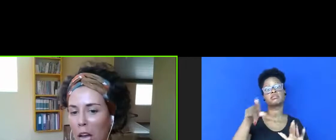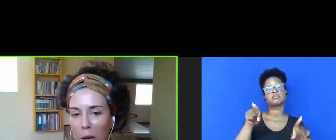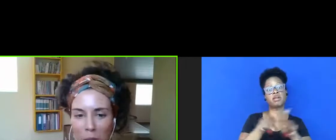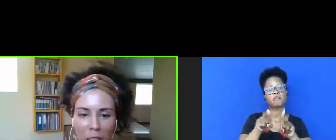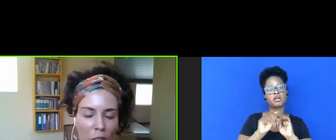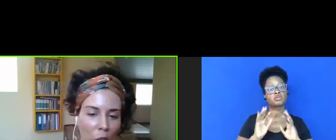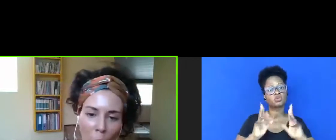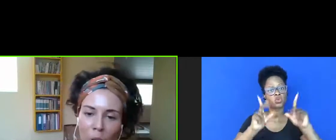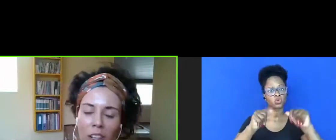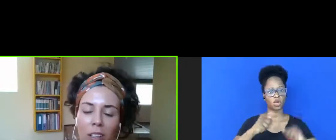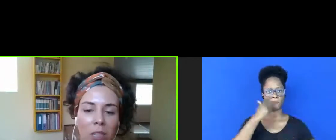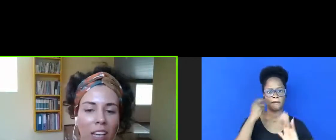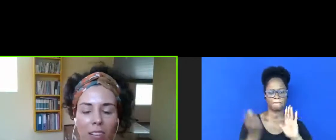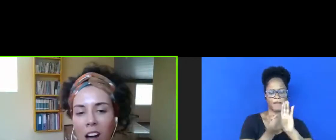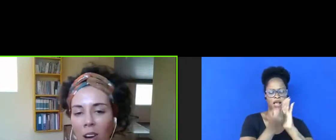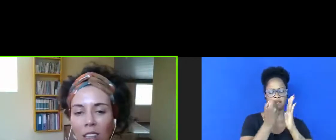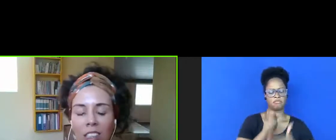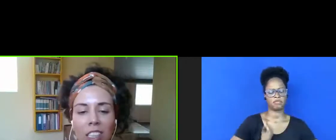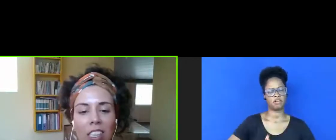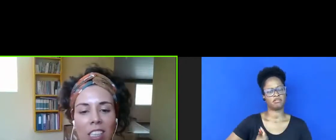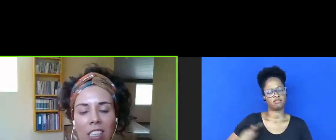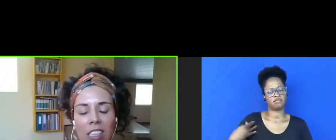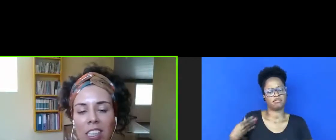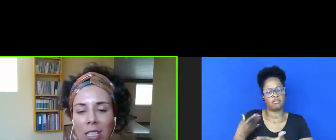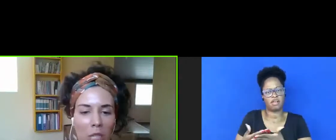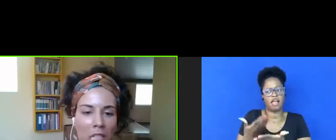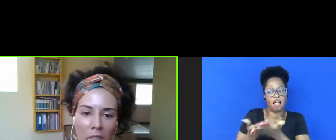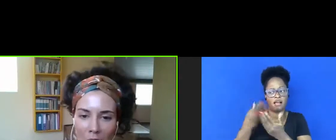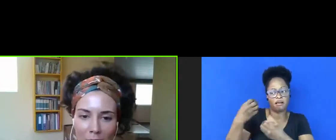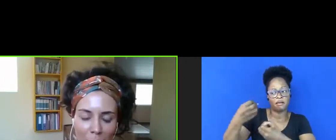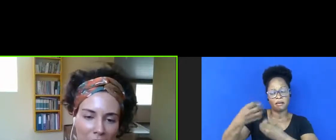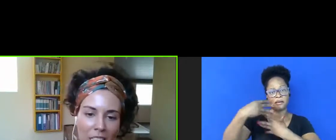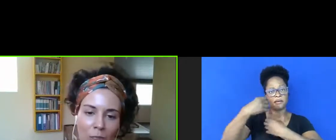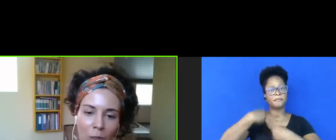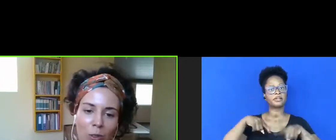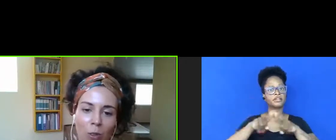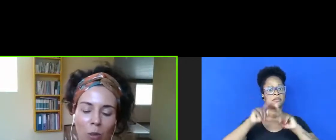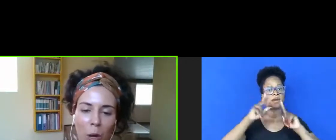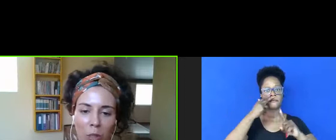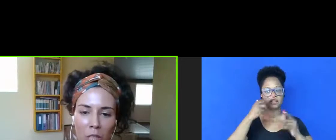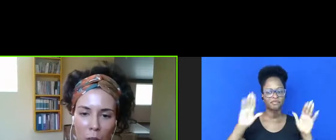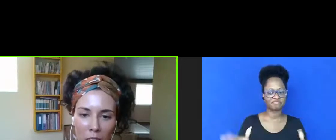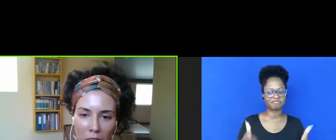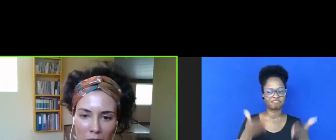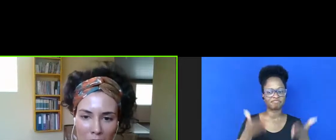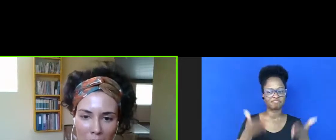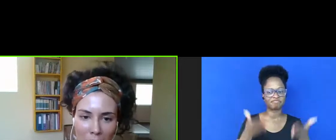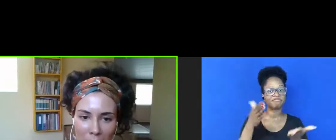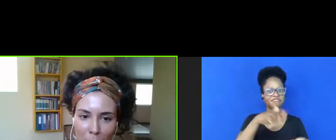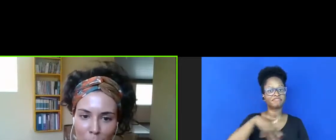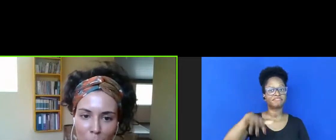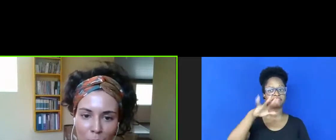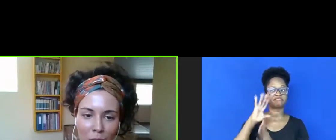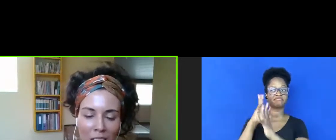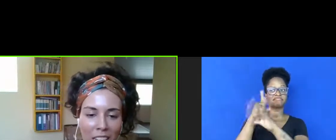professoras que marcaram minha trajetória, que me deram aula e que me iniciaram aí no campo da história das ciências e da saúde.